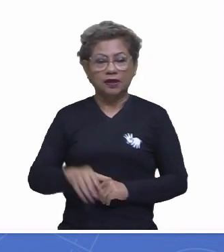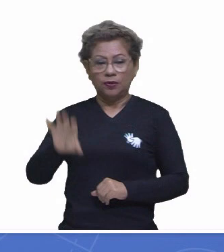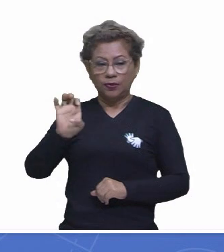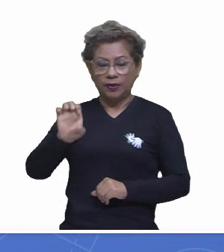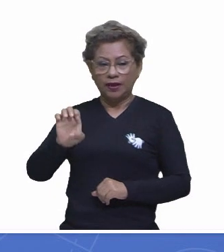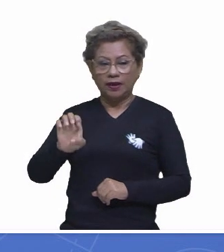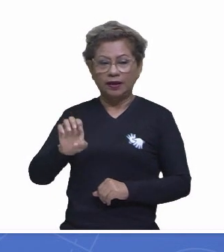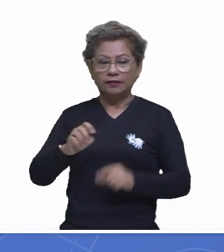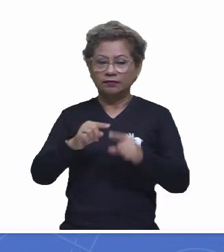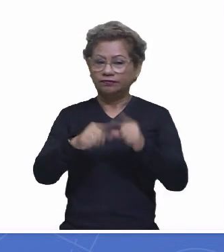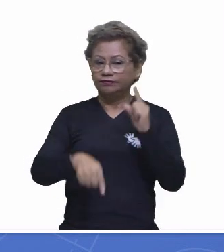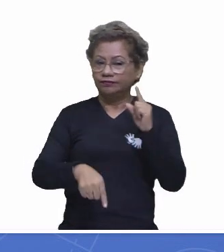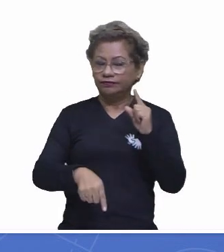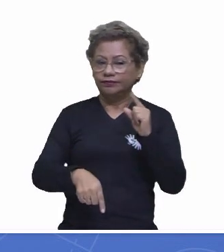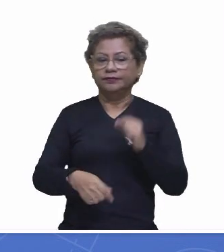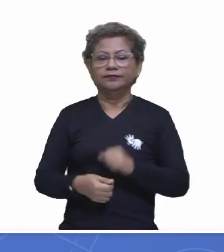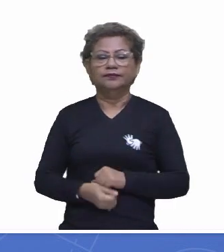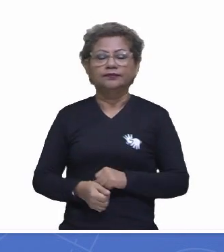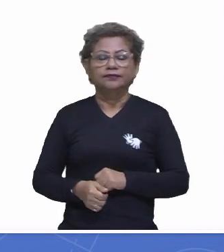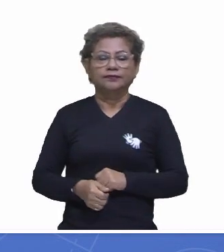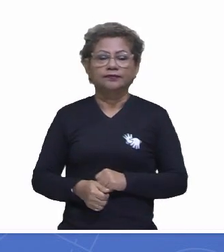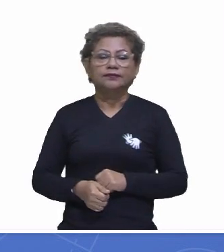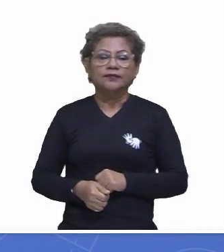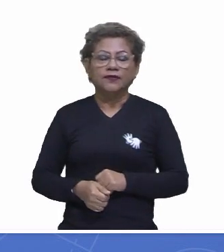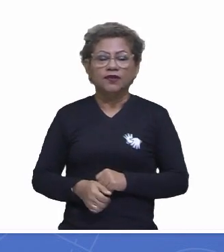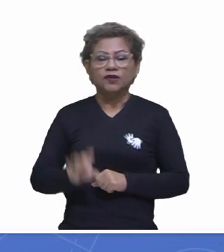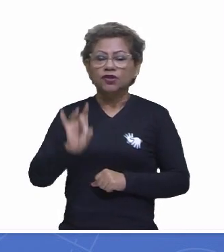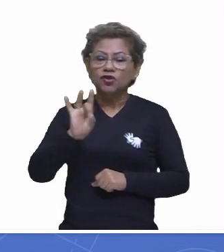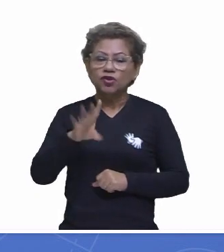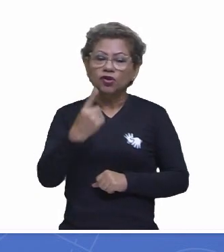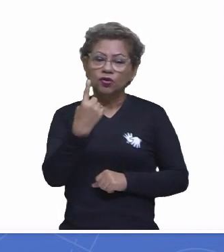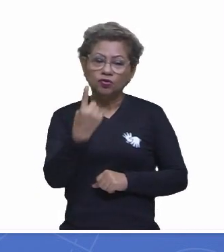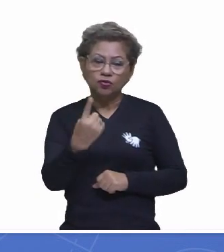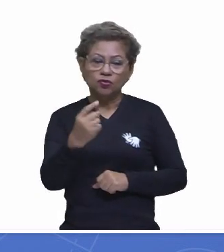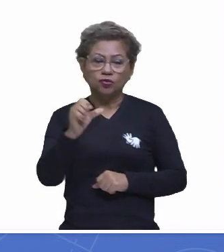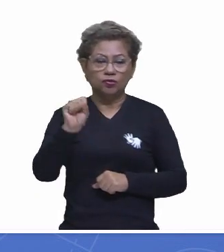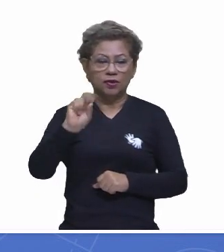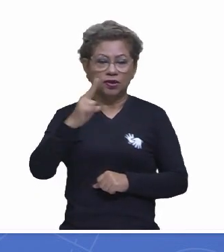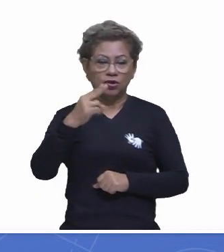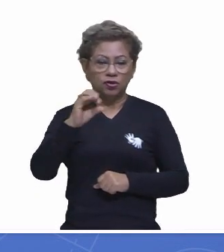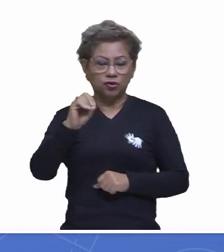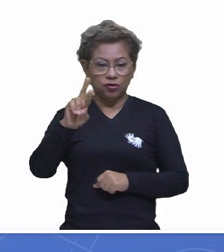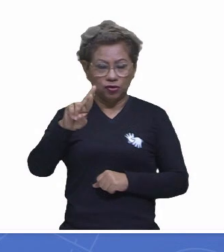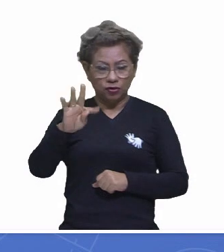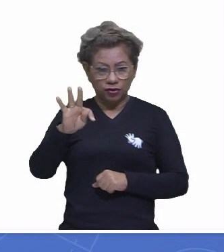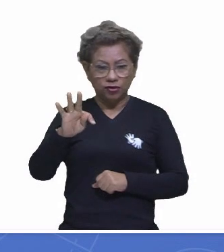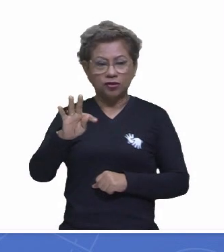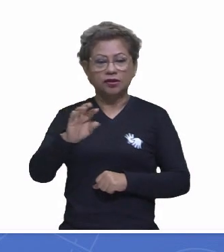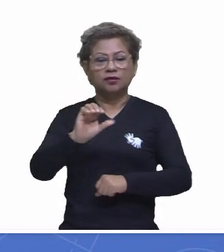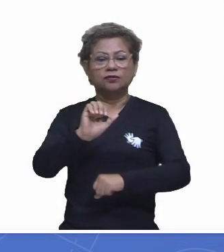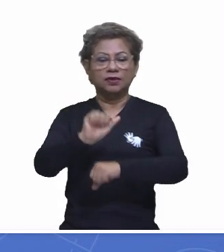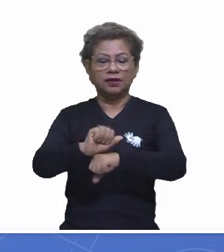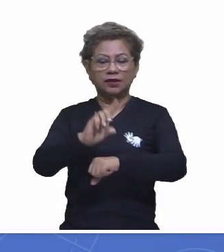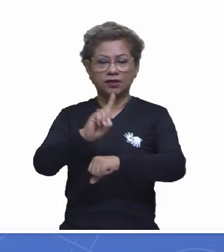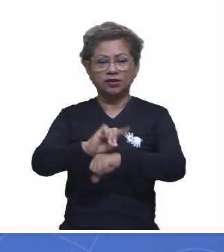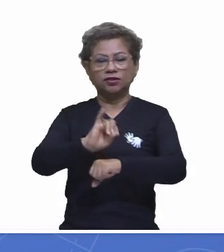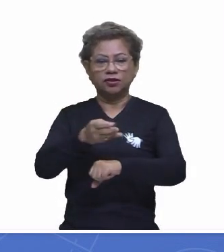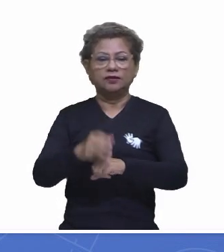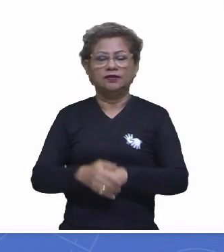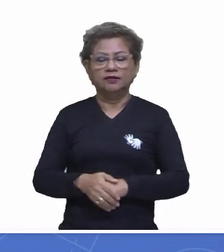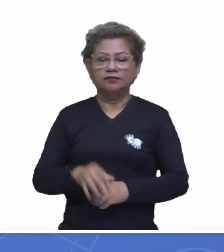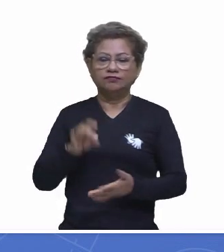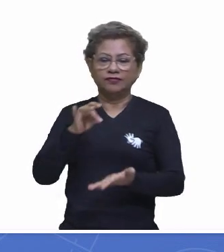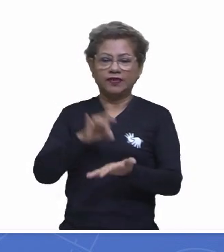Short é um adjetivo. House também não é um adjetivo. Então, a resposta correta vai ser